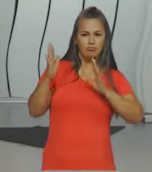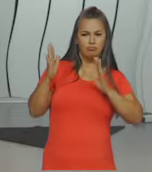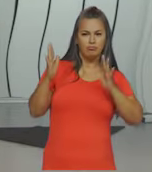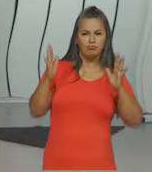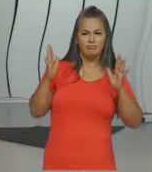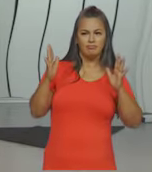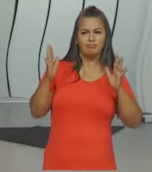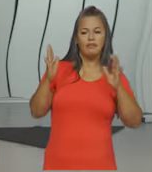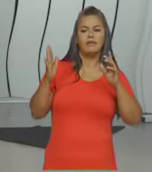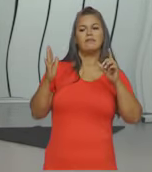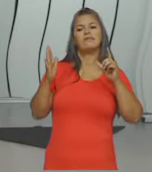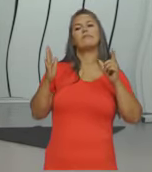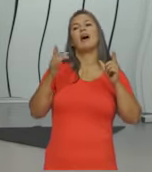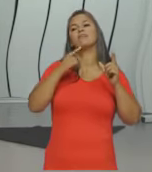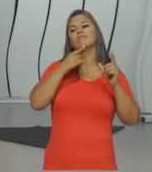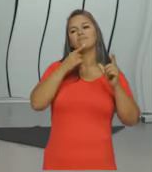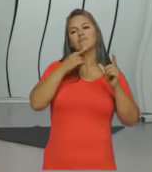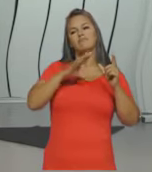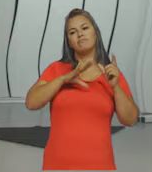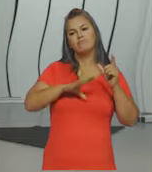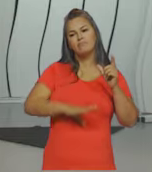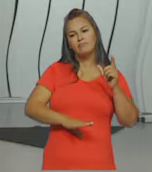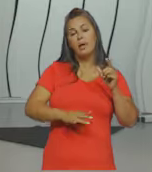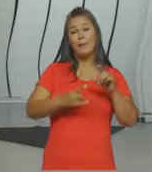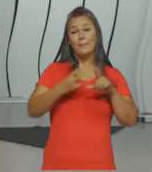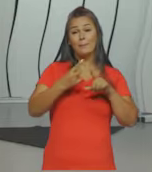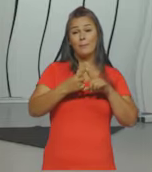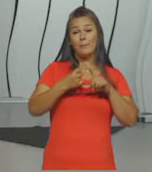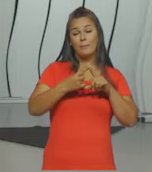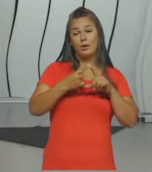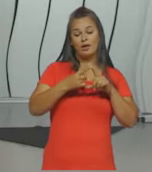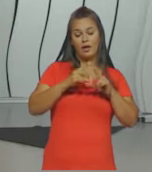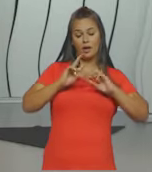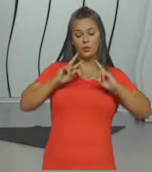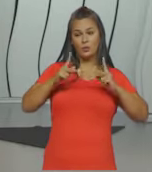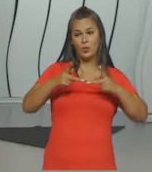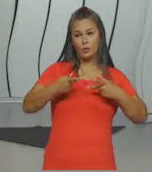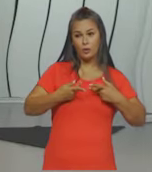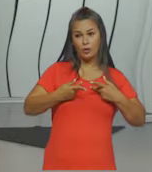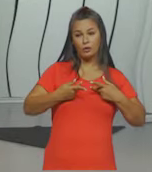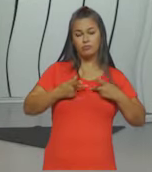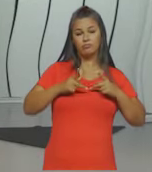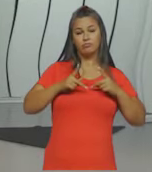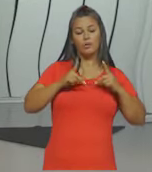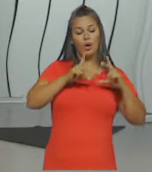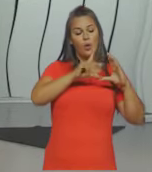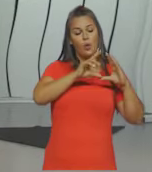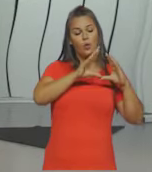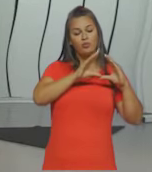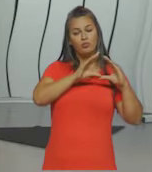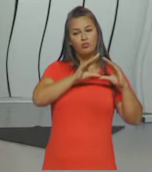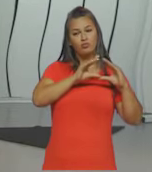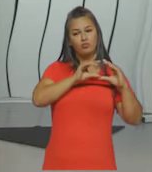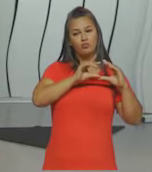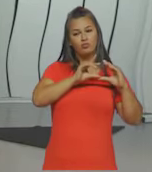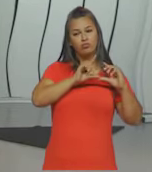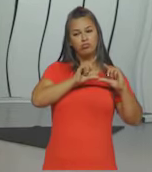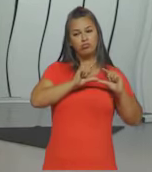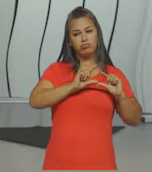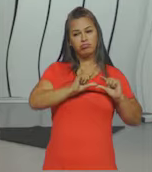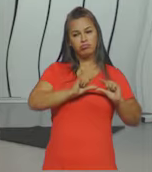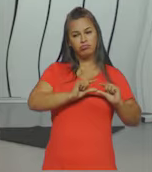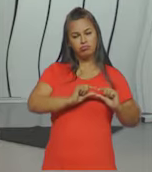vai menstruar novamente, porque aquele nível de hormônio vai cair, não vai mais manter o endométrio. Então, o sangue